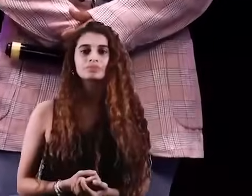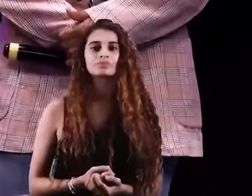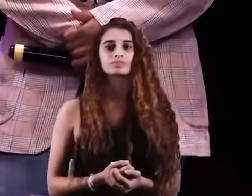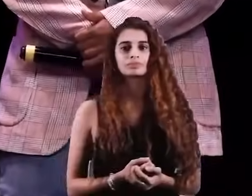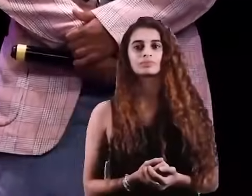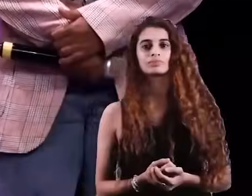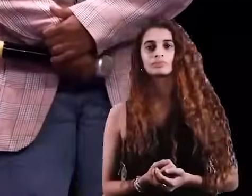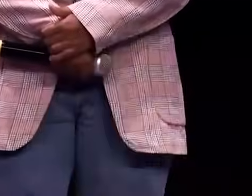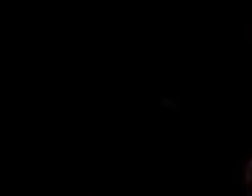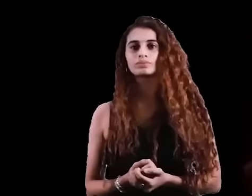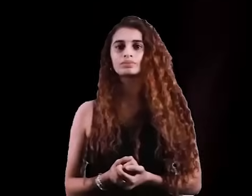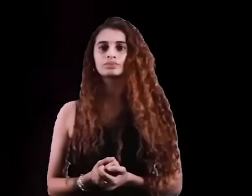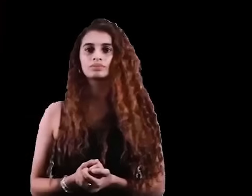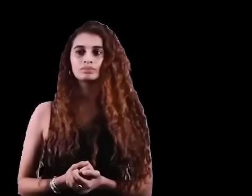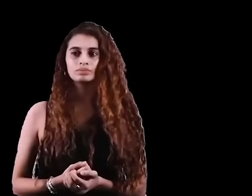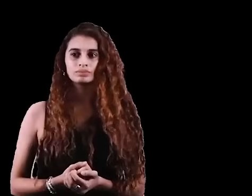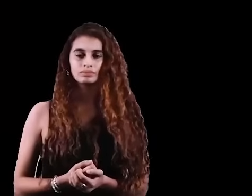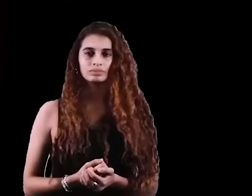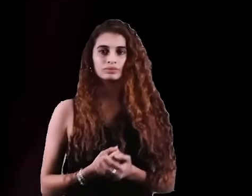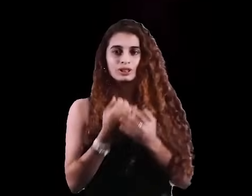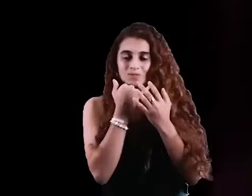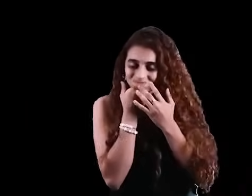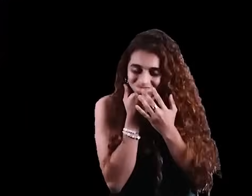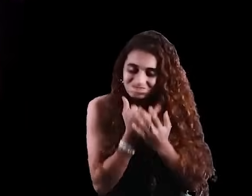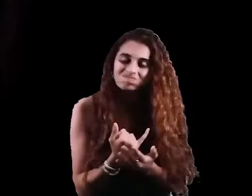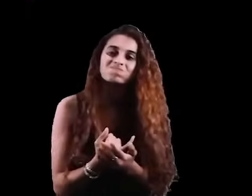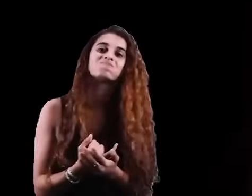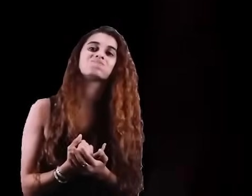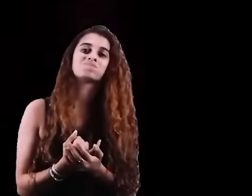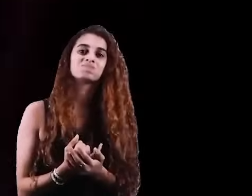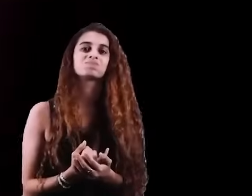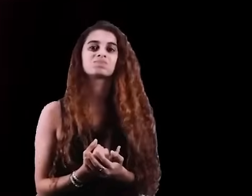A humilhação de Abigail